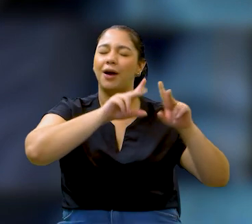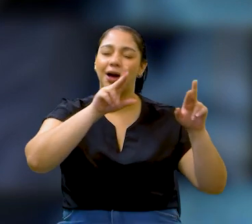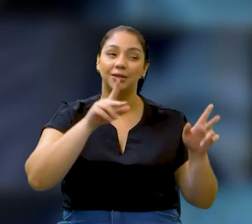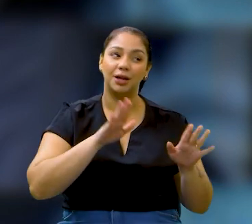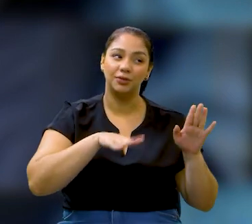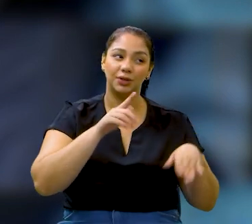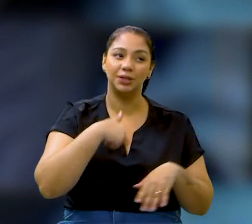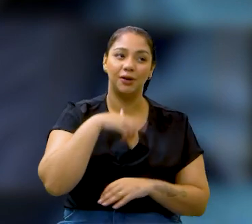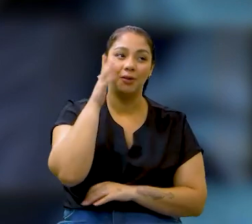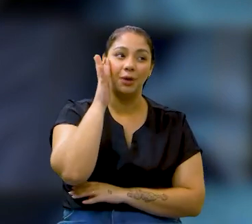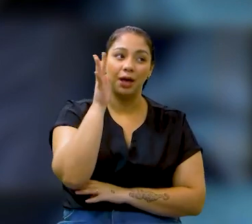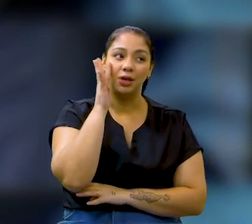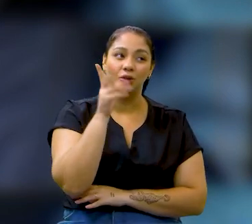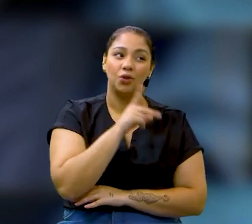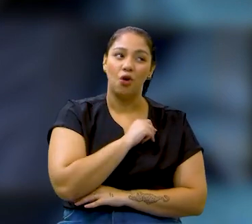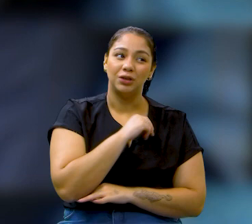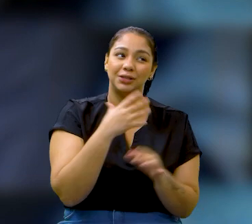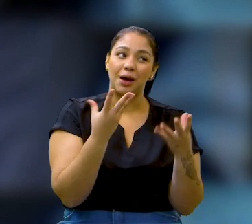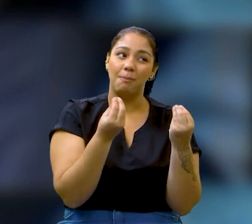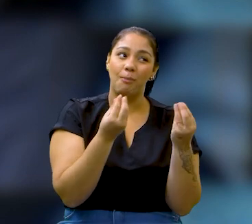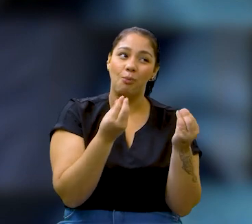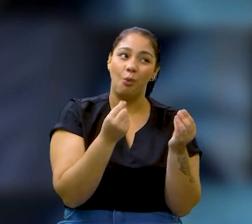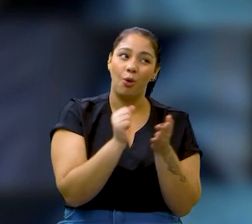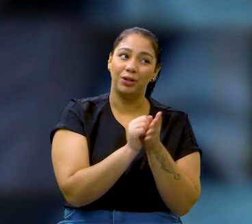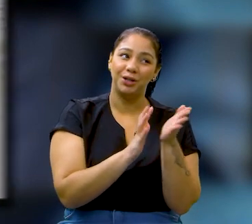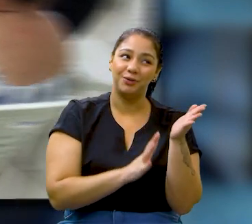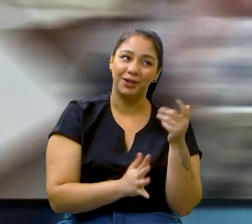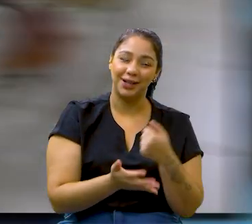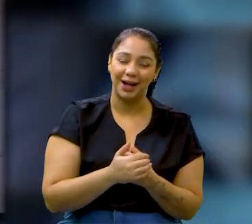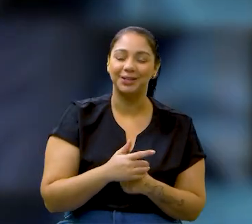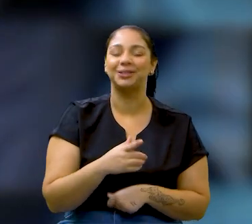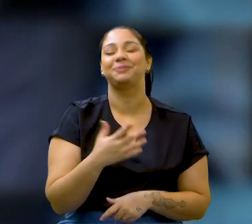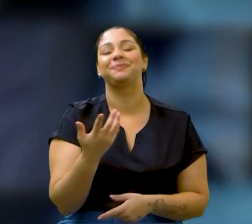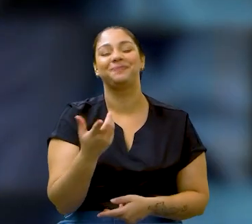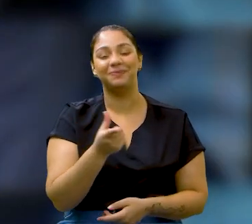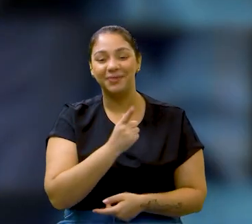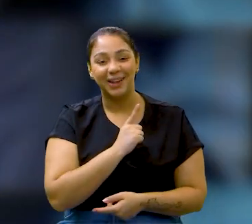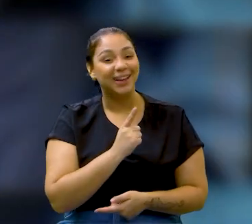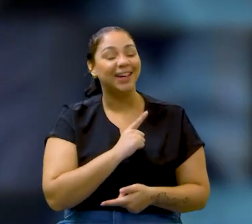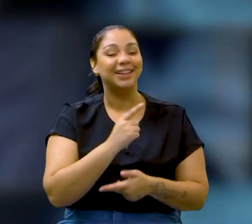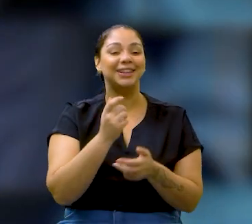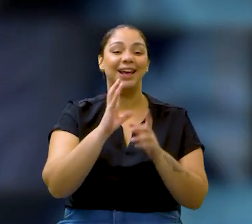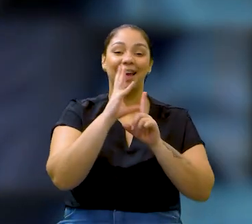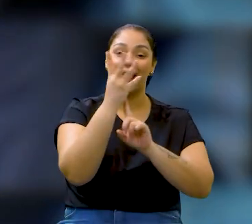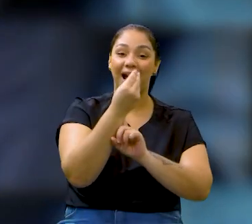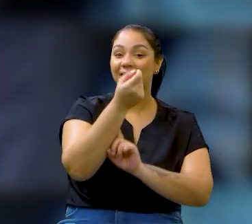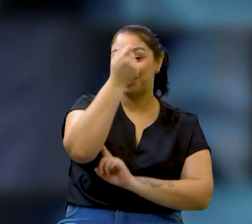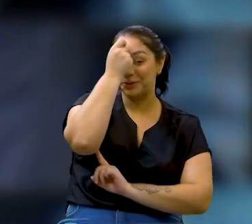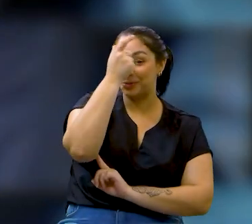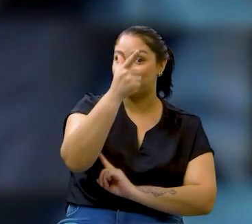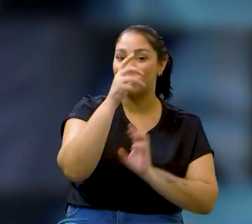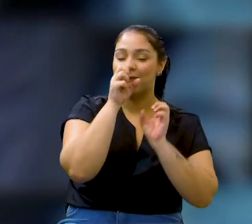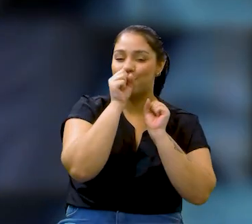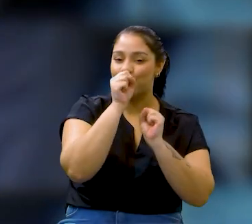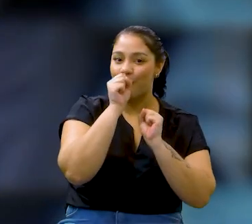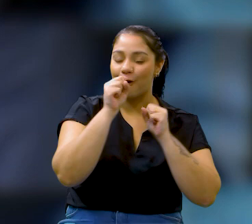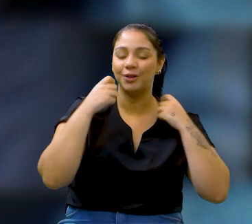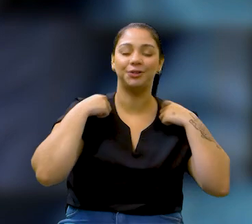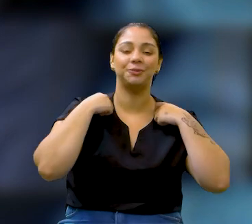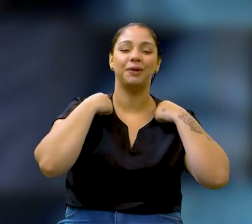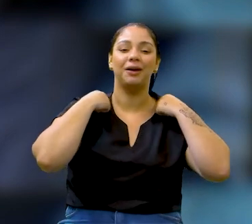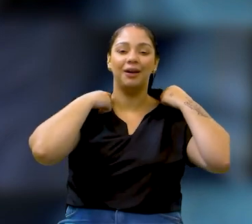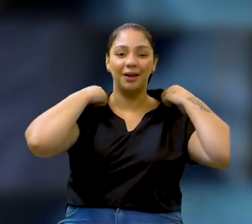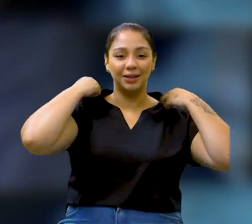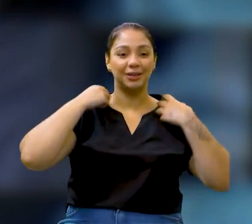demais, mas porque, né? Então a gente tem um programa de arte e cultura muito forte e que é a nossa marca. A